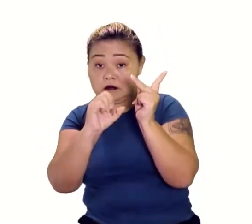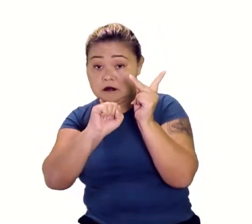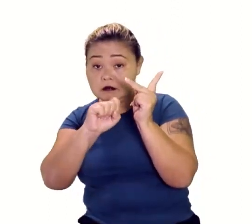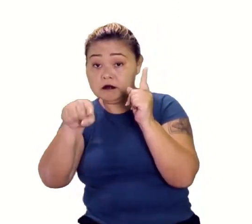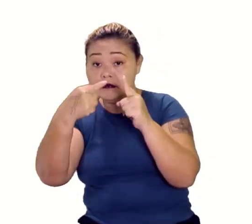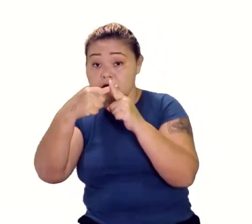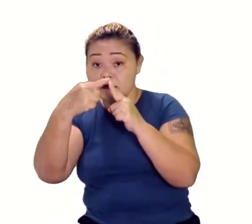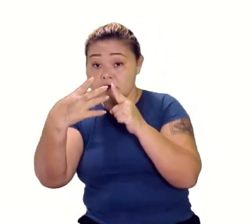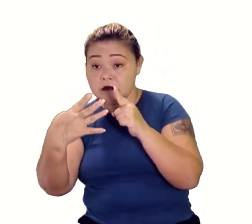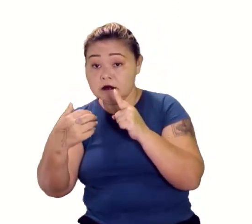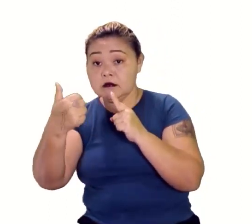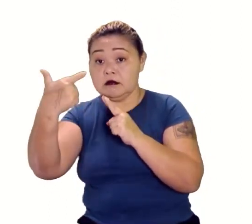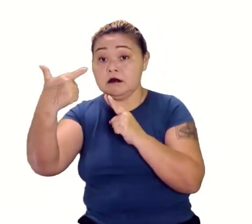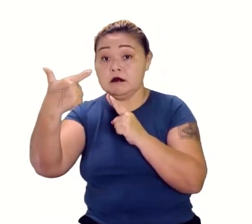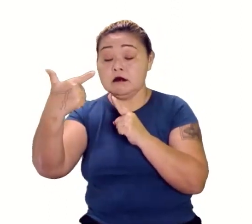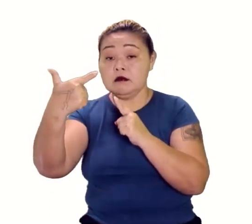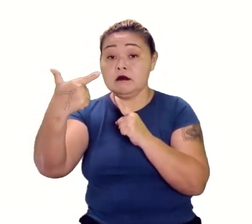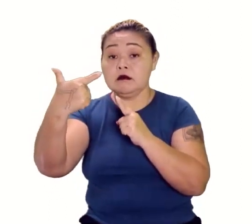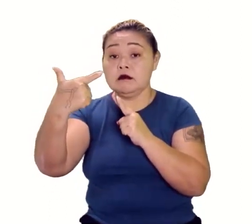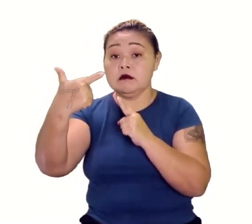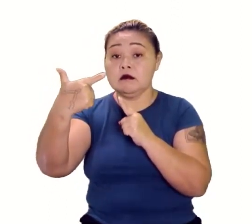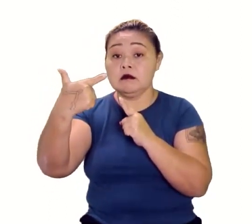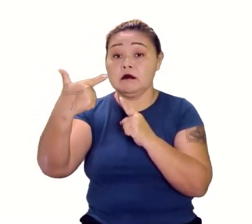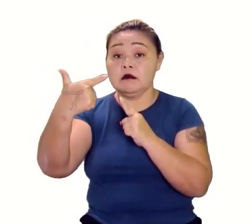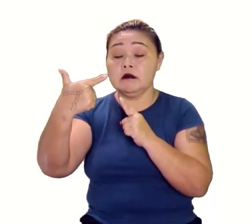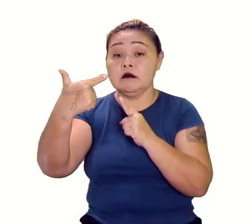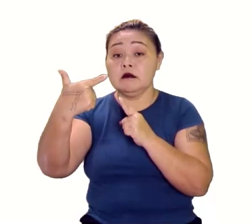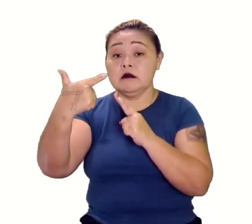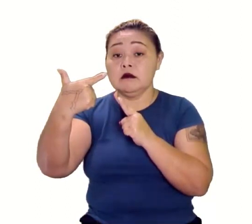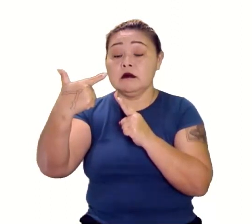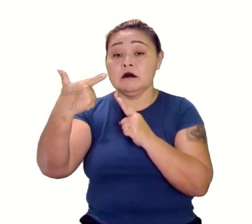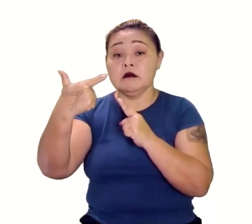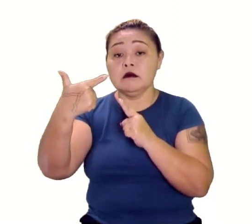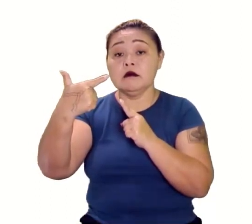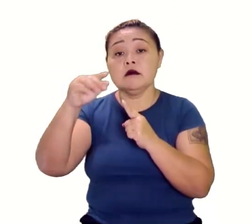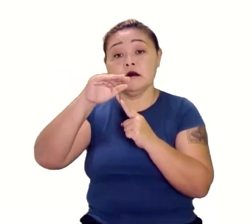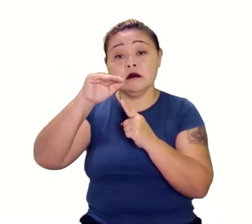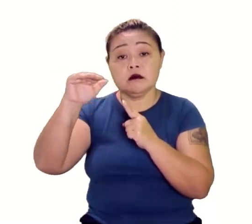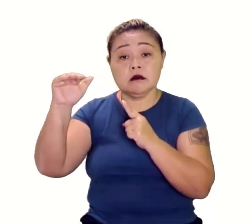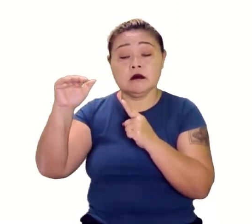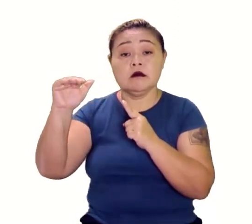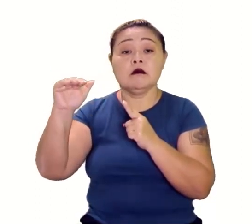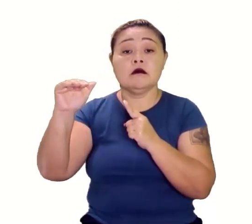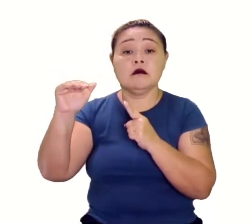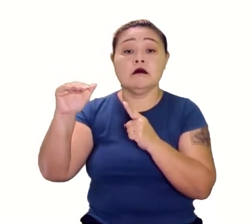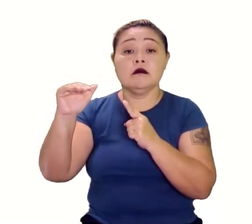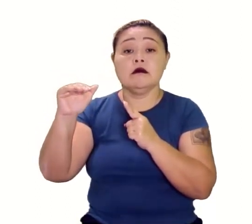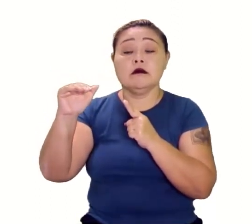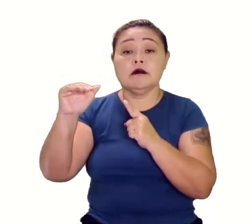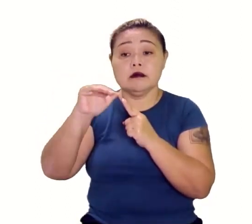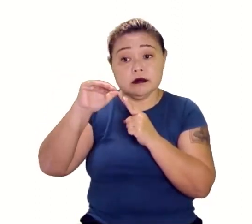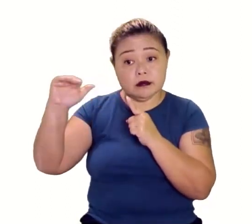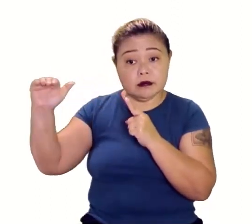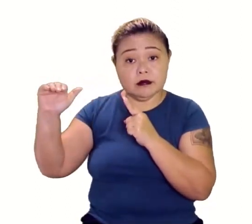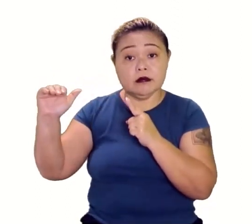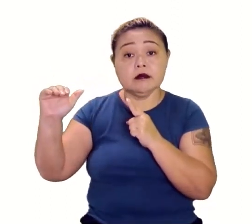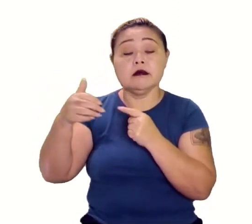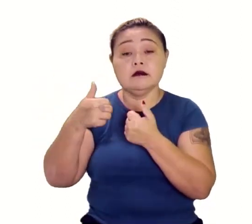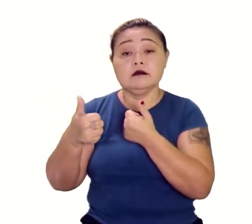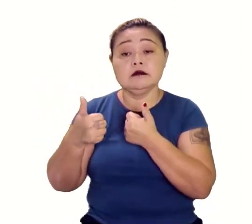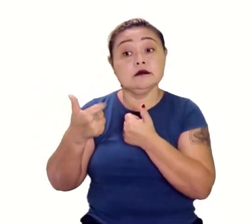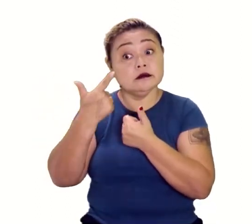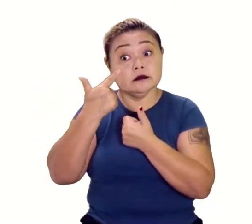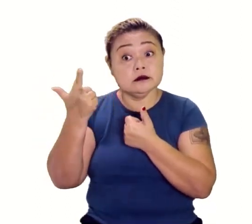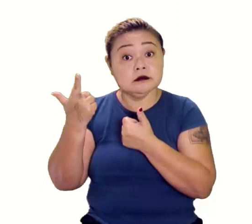de 8 vezes 4 ao quadrado. Fecha parênteses. Esse radical acho que deve ir até o final aqui, né? Isso daí é? Beleza,